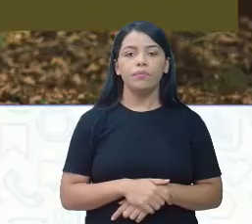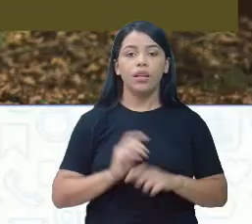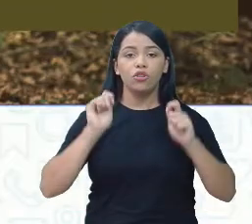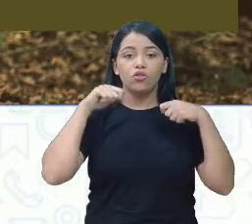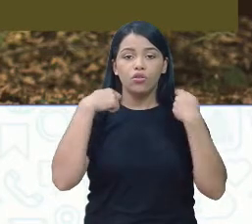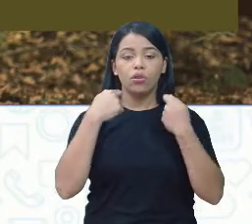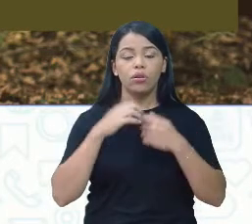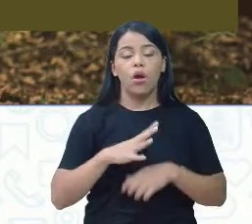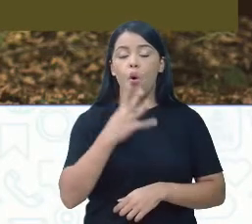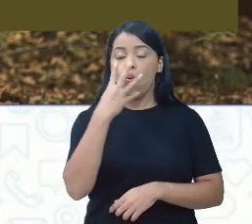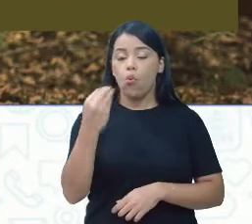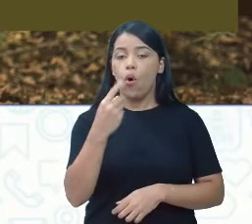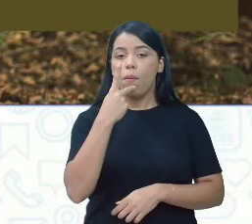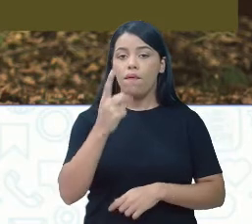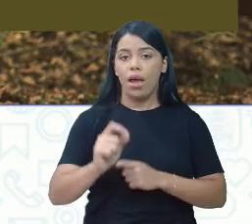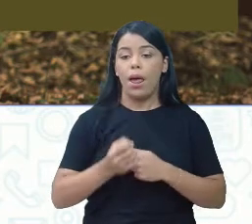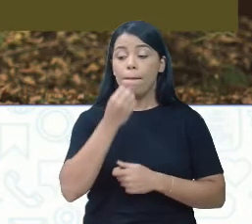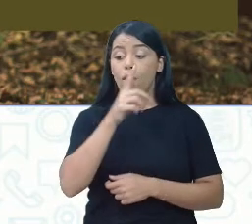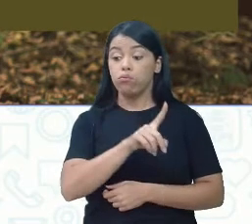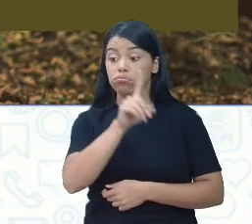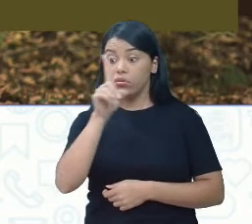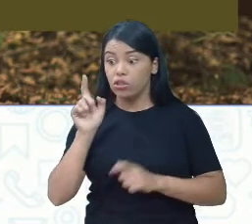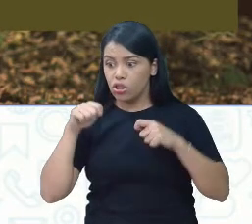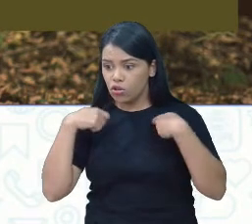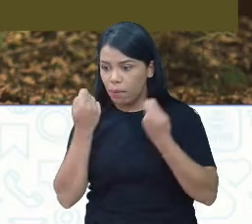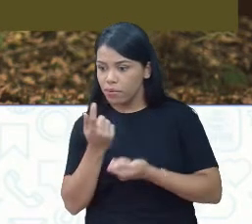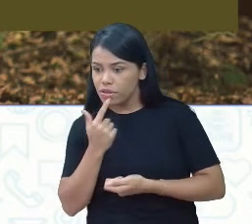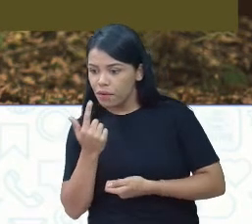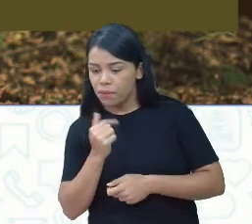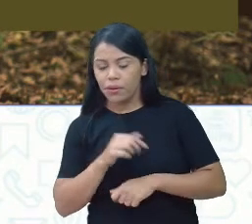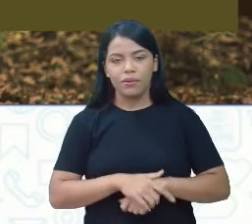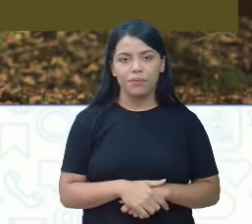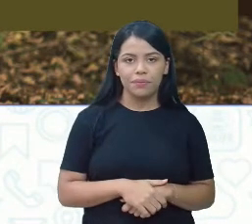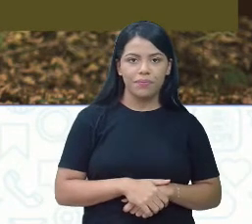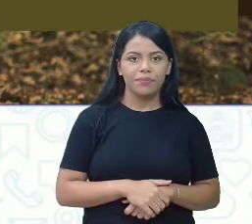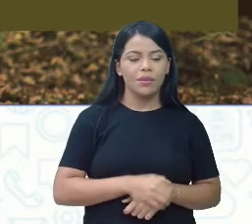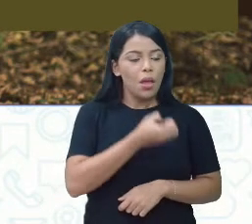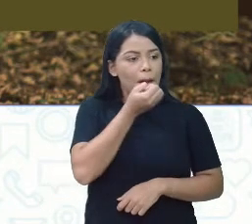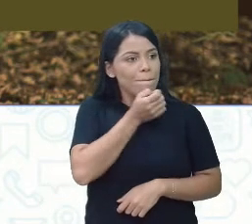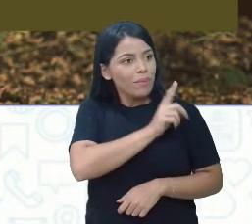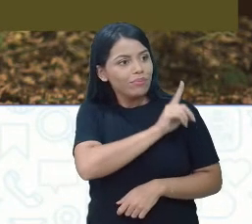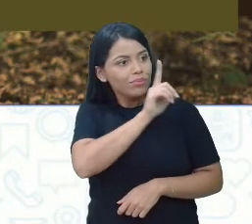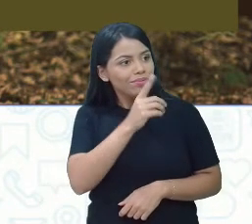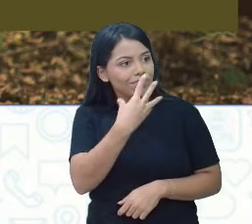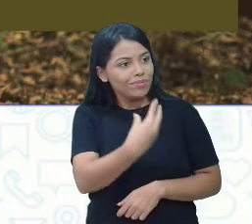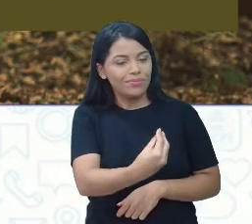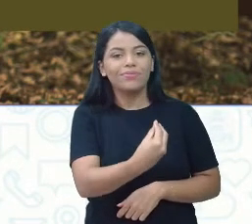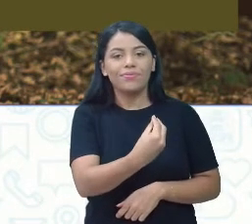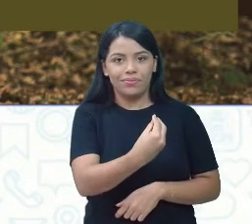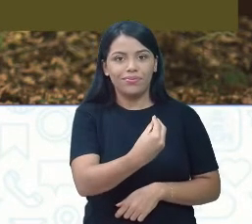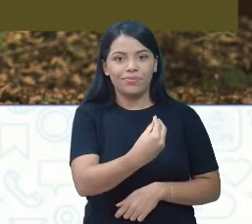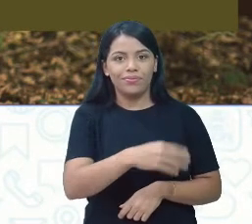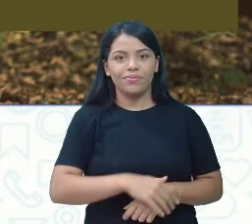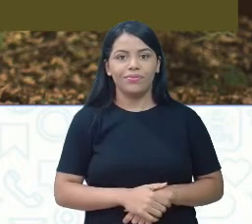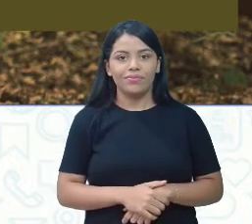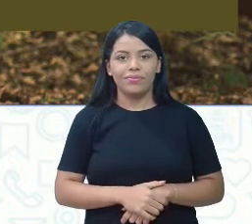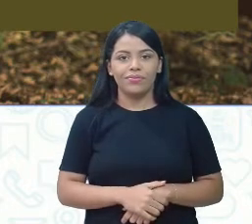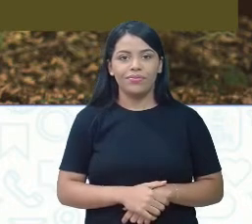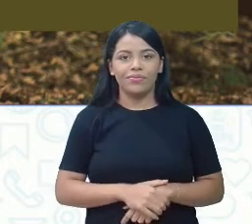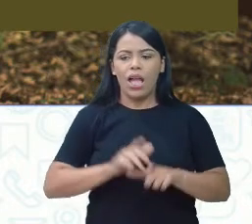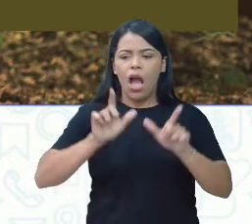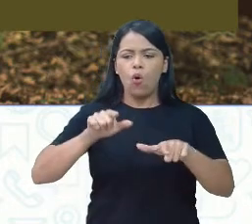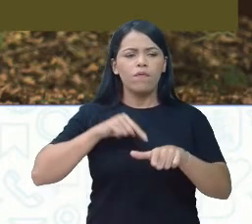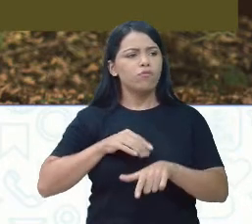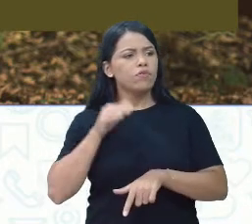assim, o lobo diz assim: bom dia, Chapeuzinho Vermelho. O lobo cumprimentou. Bom dia, senhor lobo. Ela respondeu: para onde você